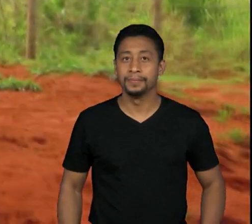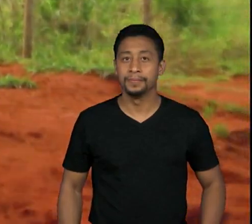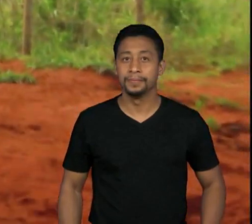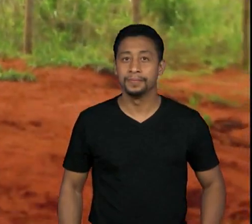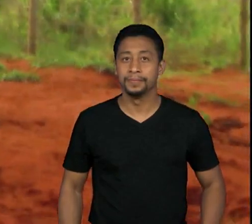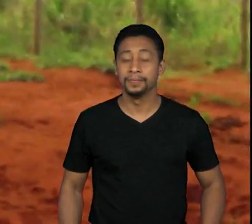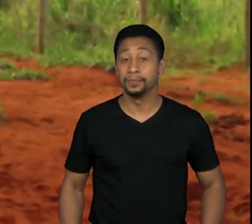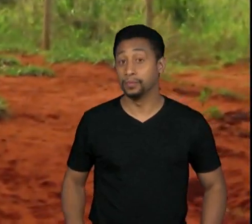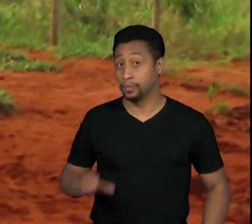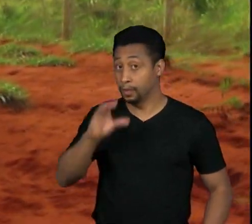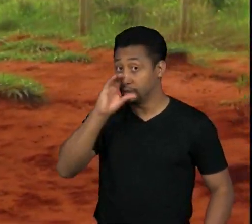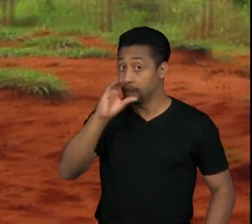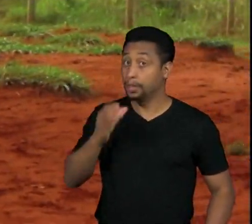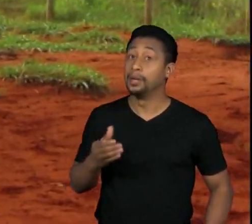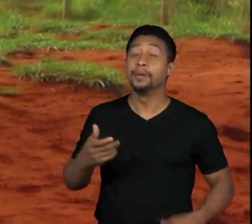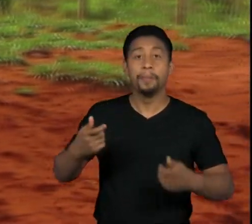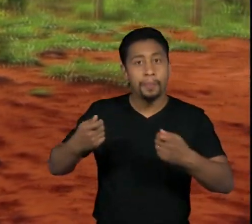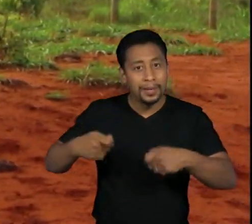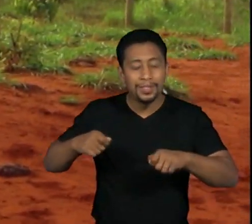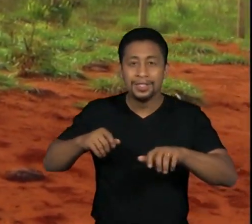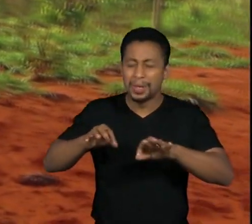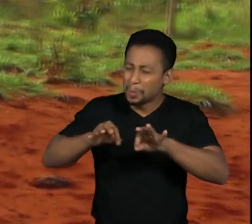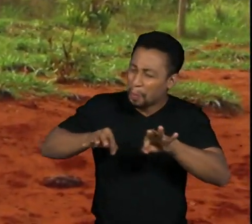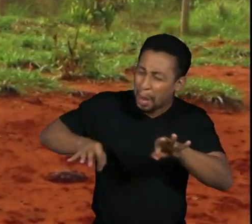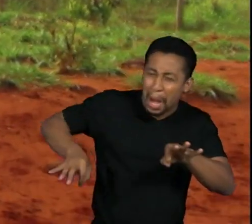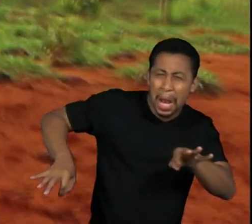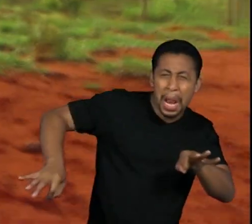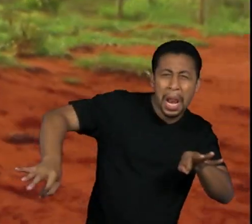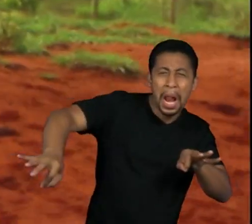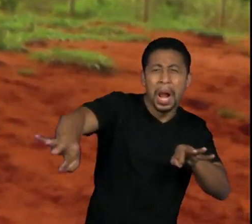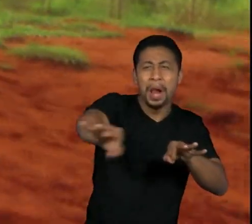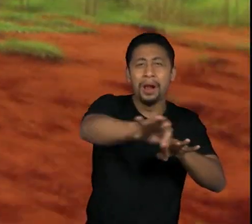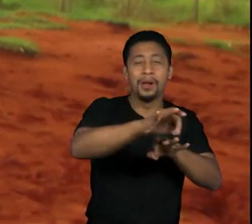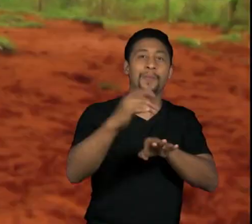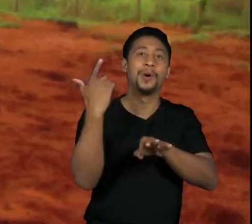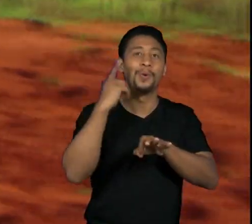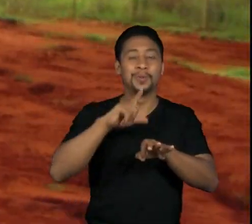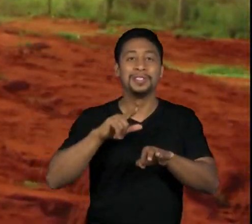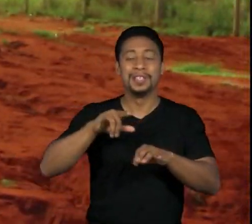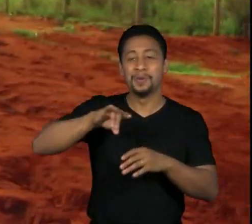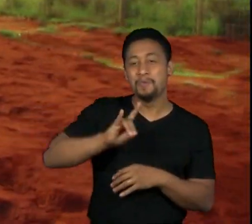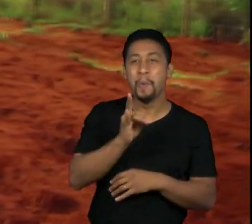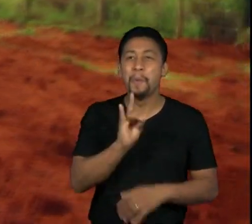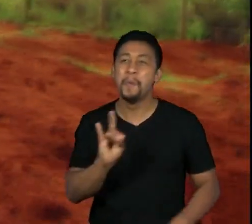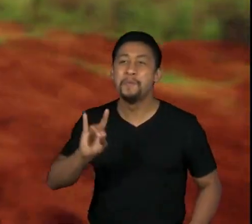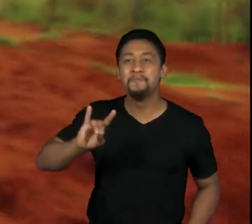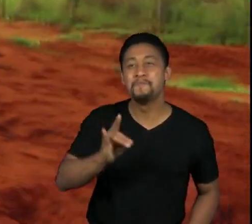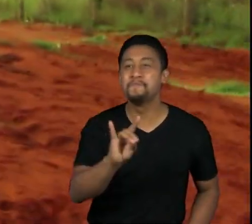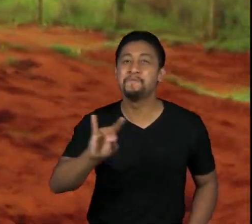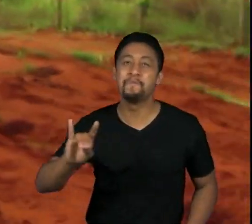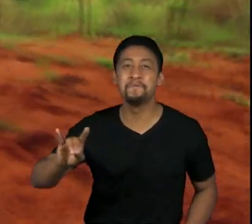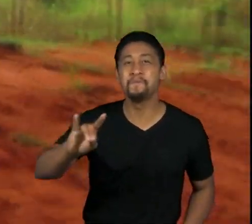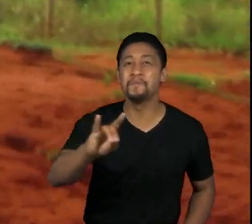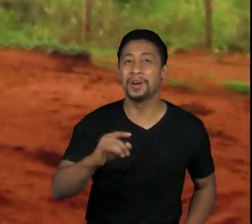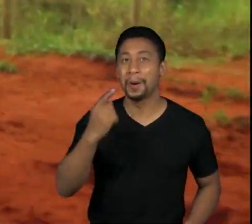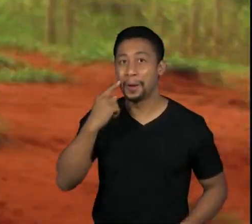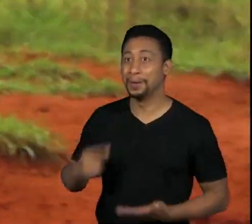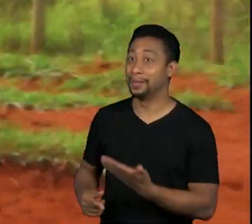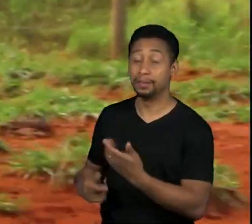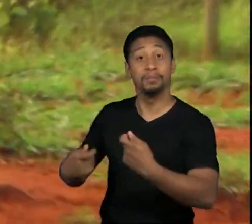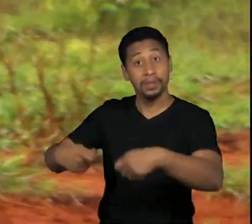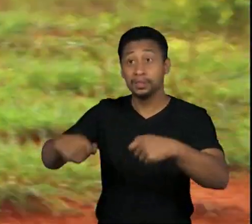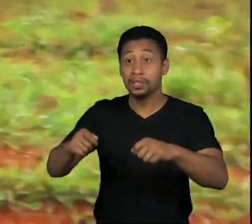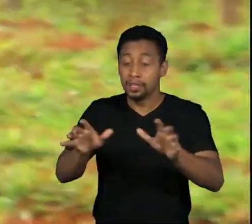As antas precisam de extensas áreas. Garantir a sua sobrevivência é assegurar o equilíbrio dos